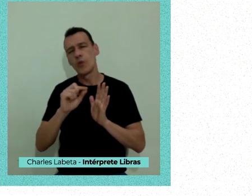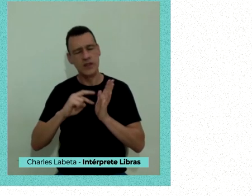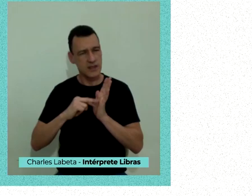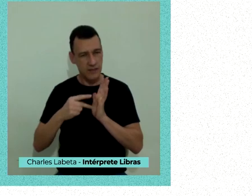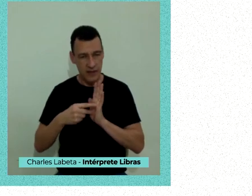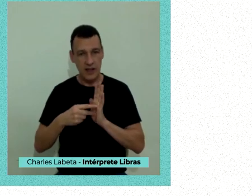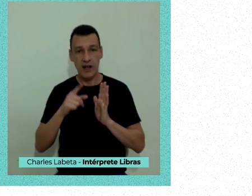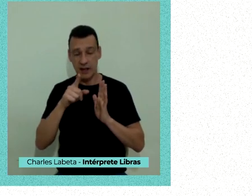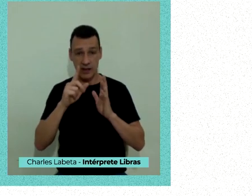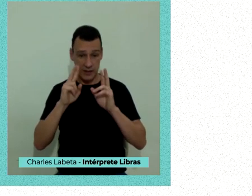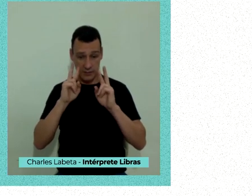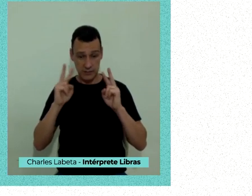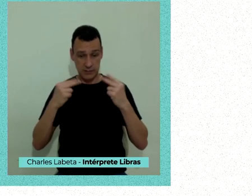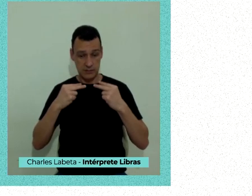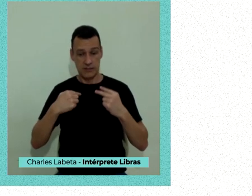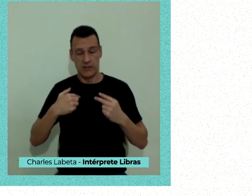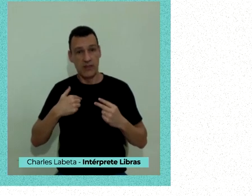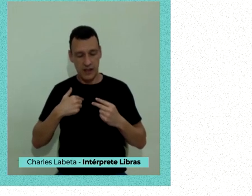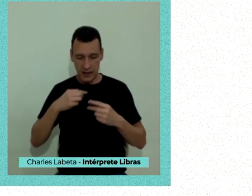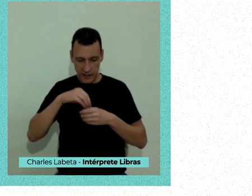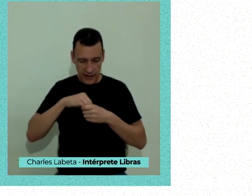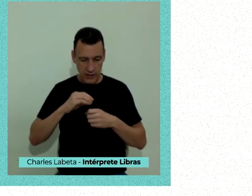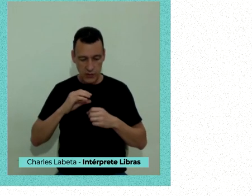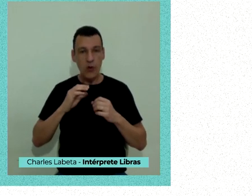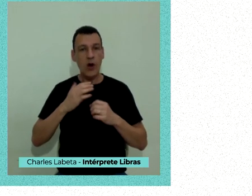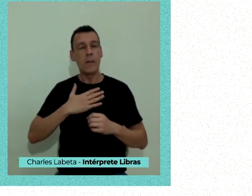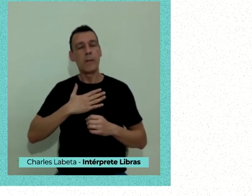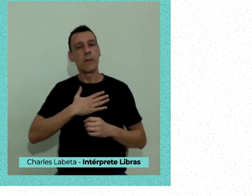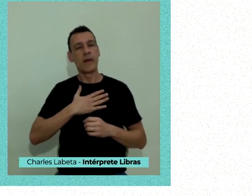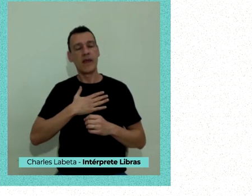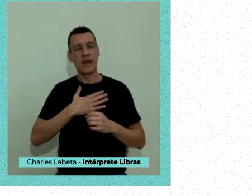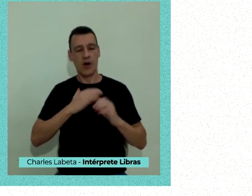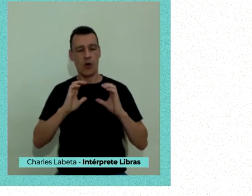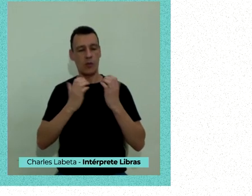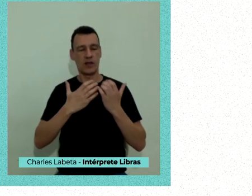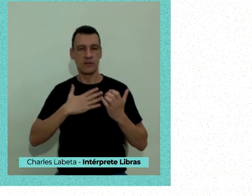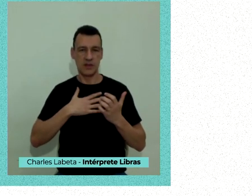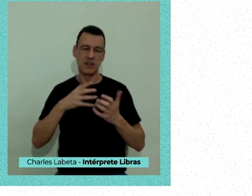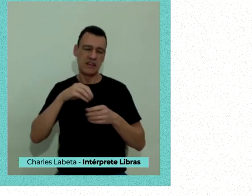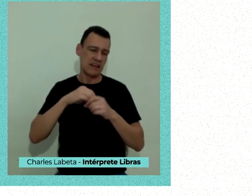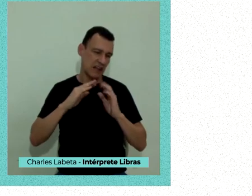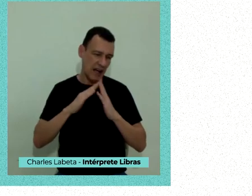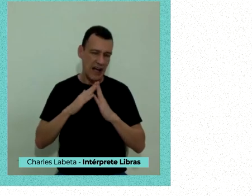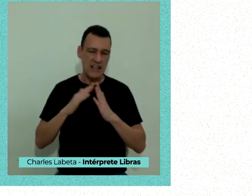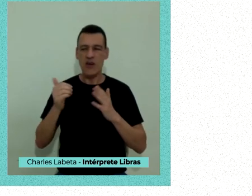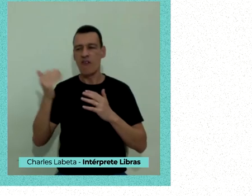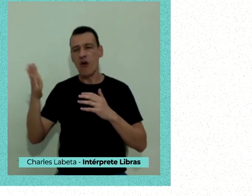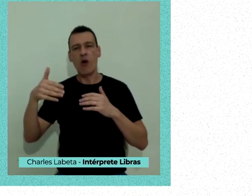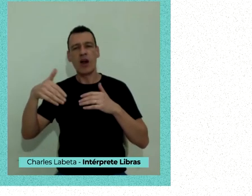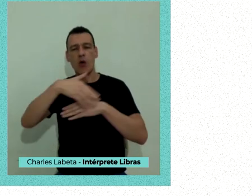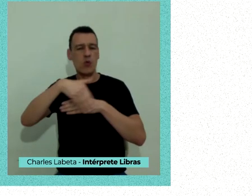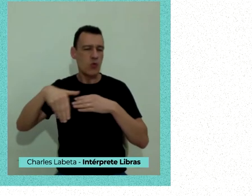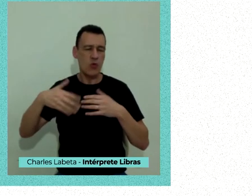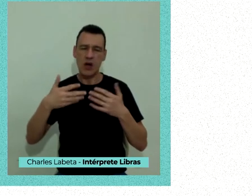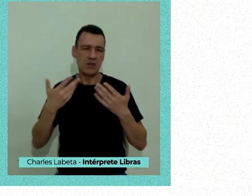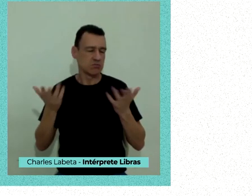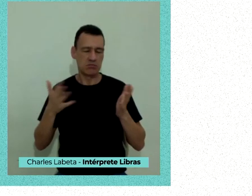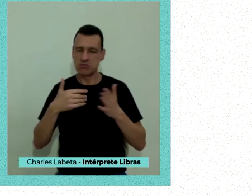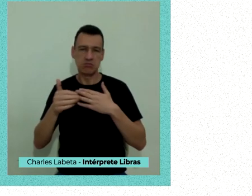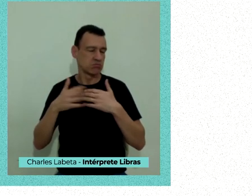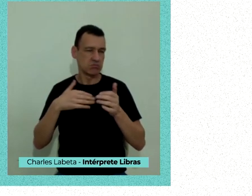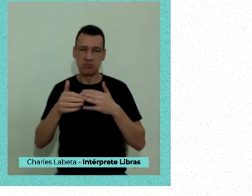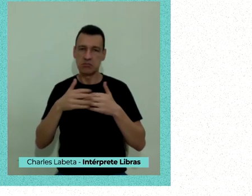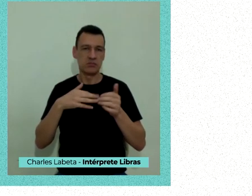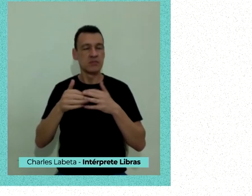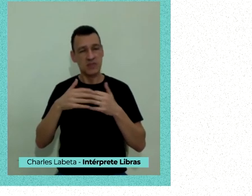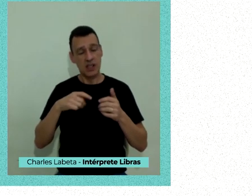comunidades onde elas estão, seja dentro de casa, seja nos terreiros, seja na rua, que também é um processo educacional,